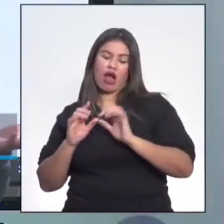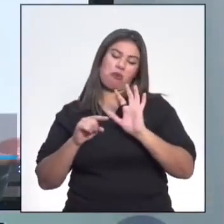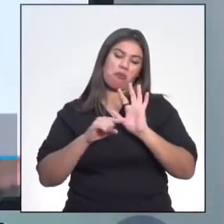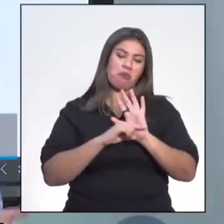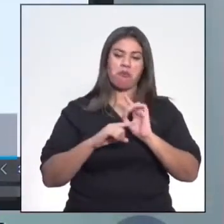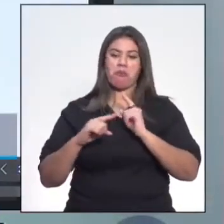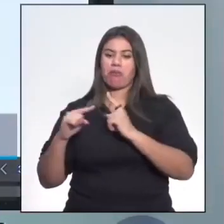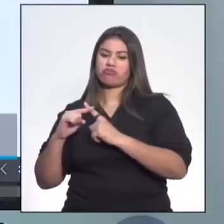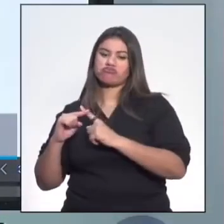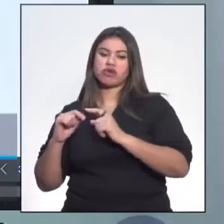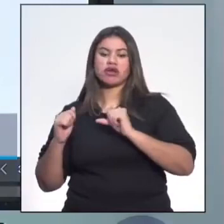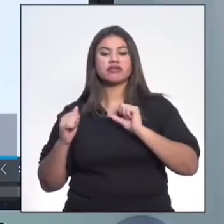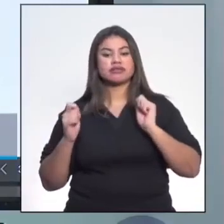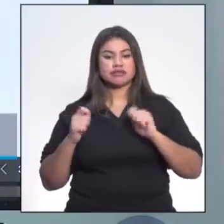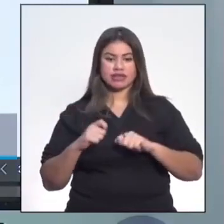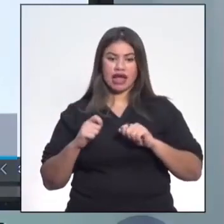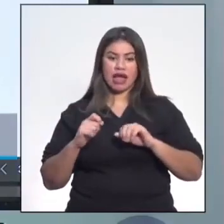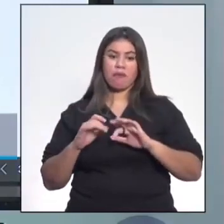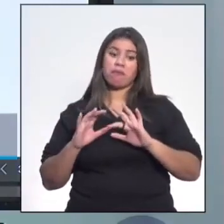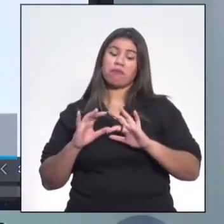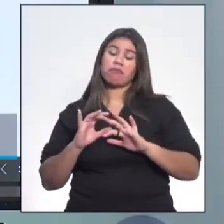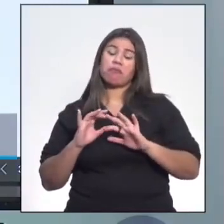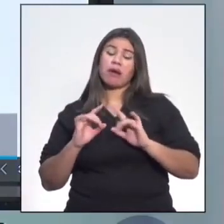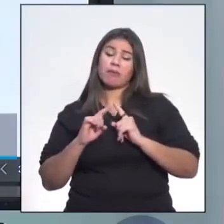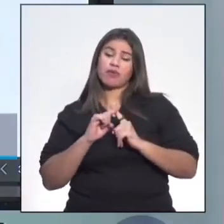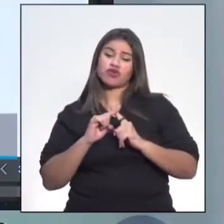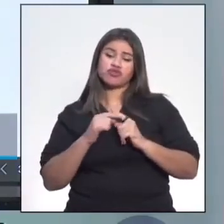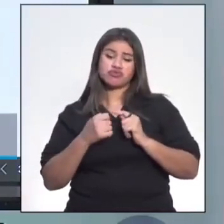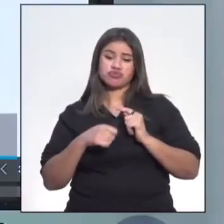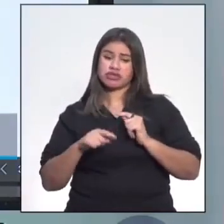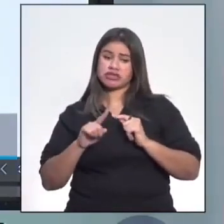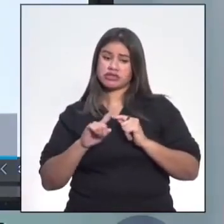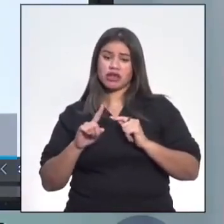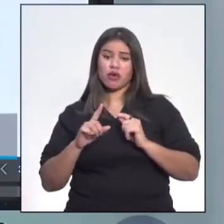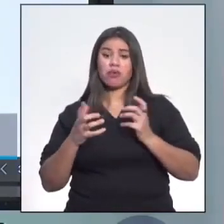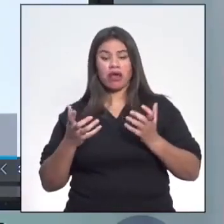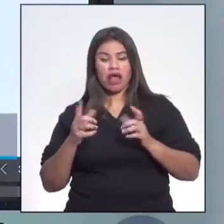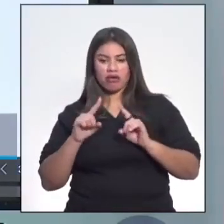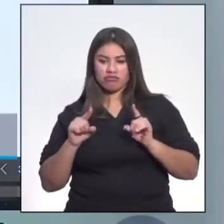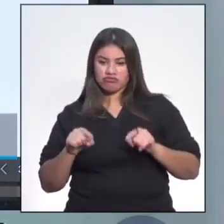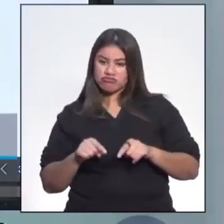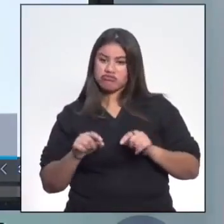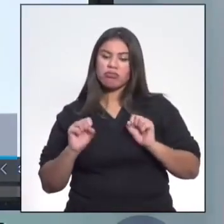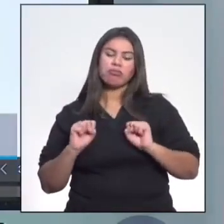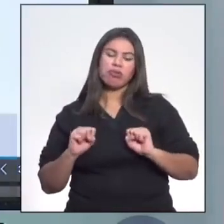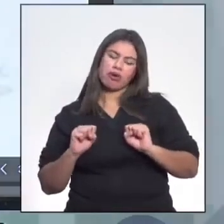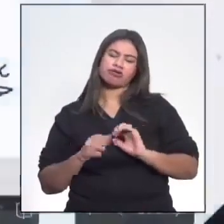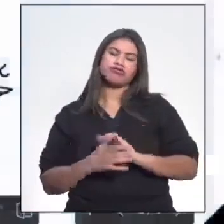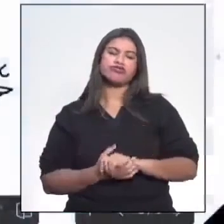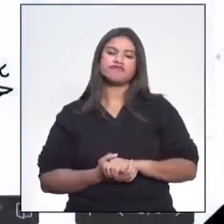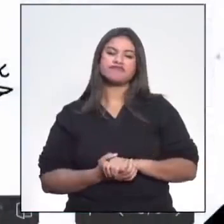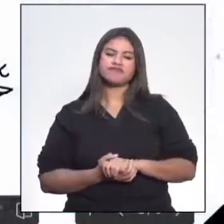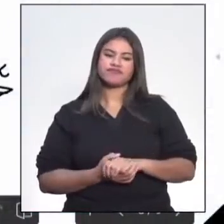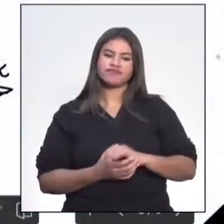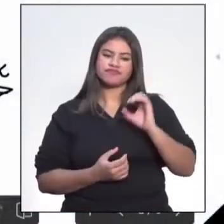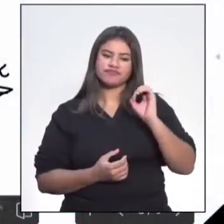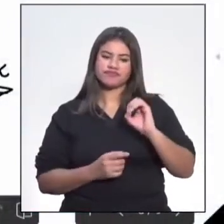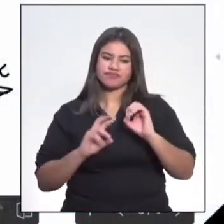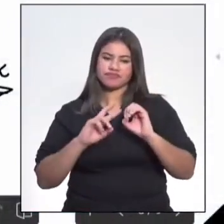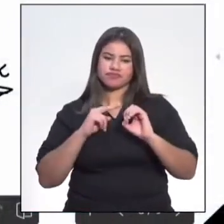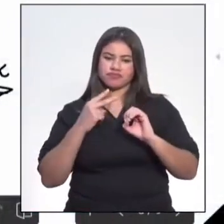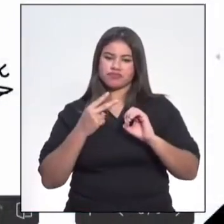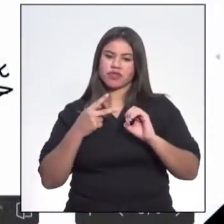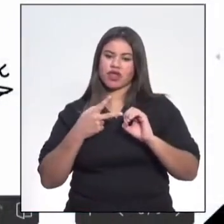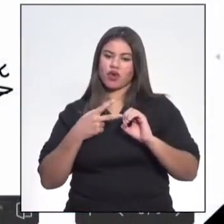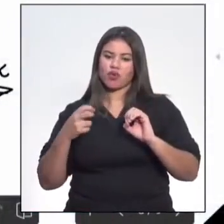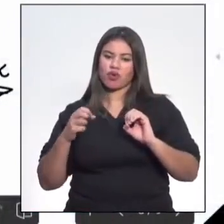zero, não precisa colocar. Mas se você quiser, pode, tá bom? Zero elevado ao quadrado é zero vezes zero, que dá